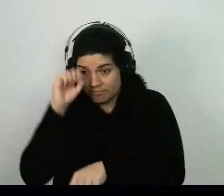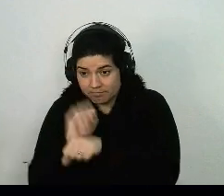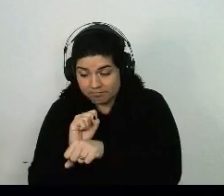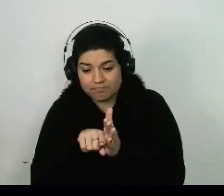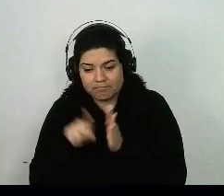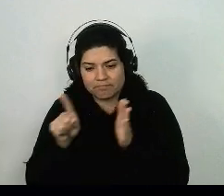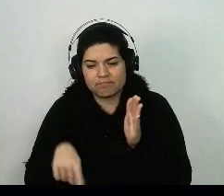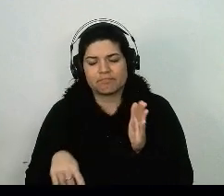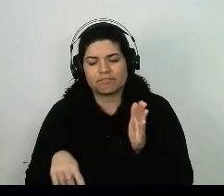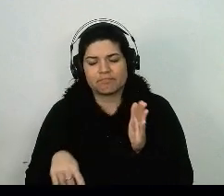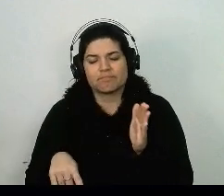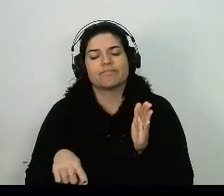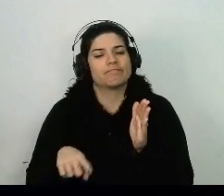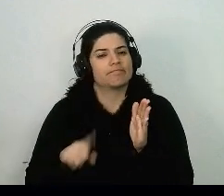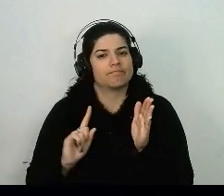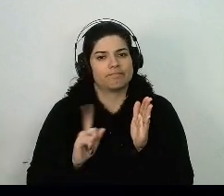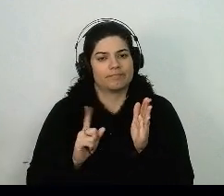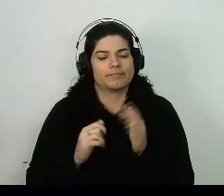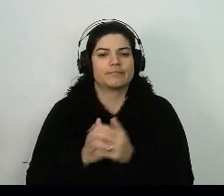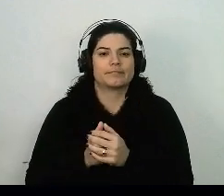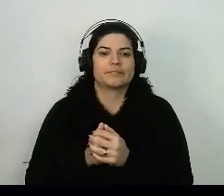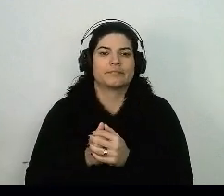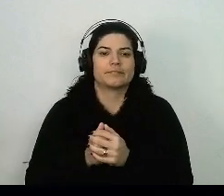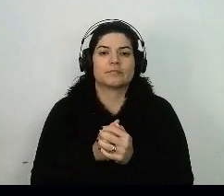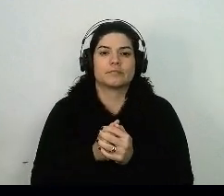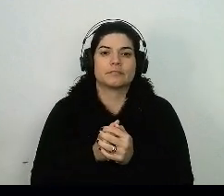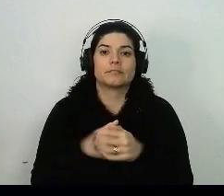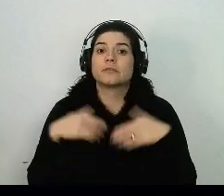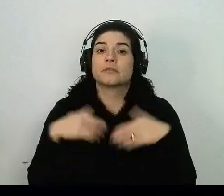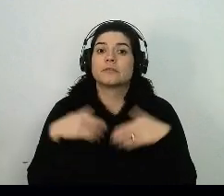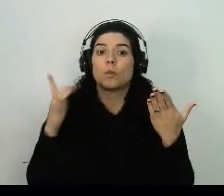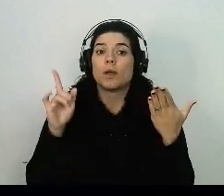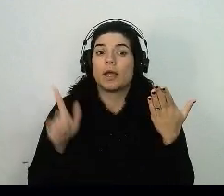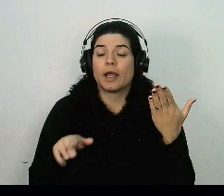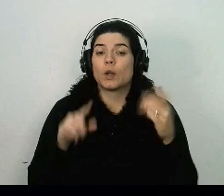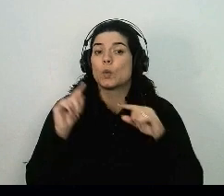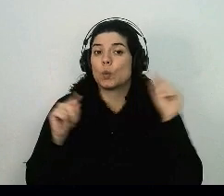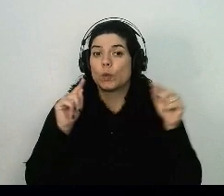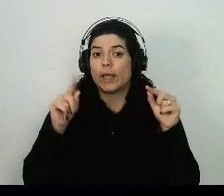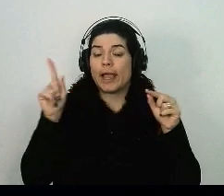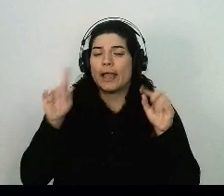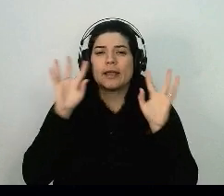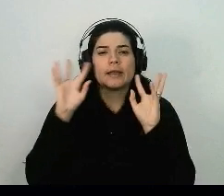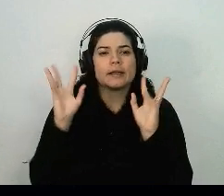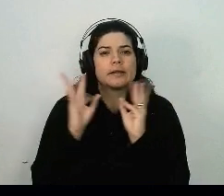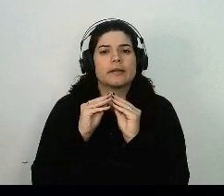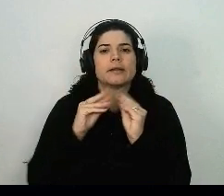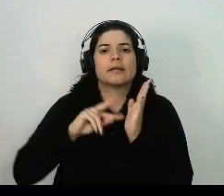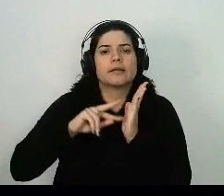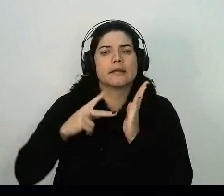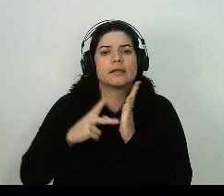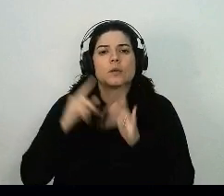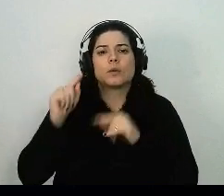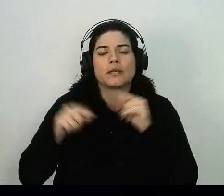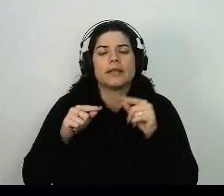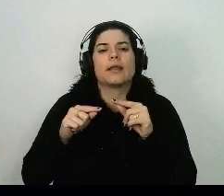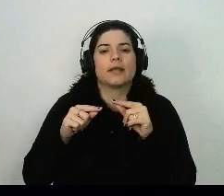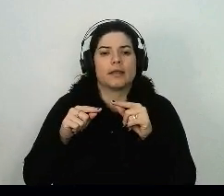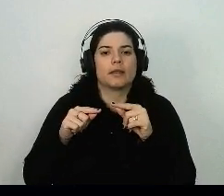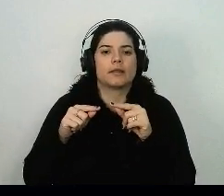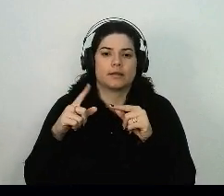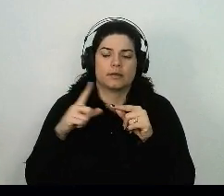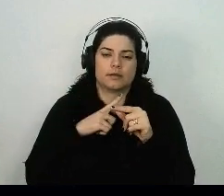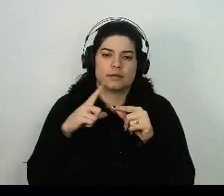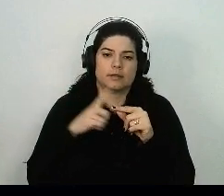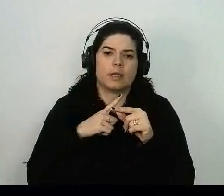né? Então, basicamente, essa é uma definição da Interaction Design Foundation, né? E a